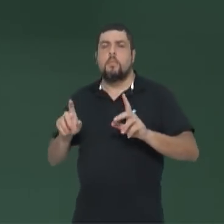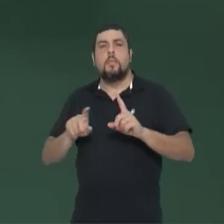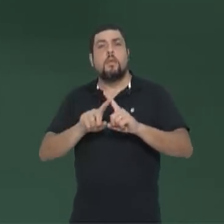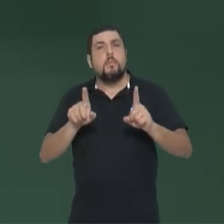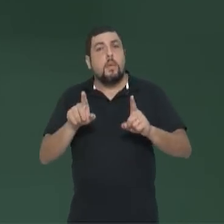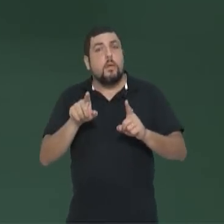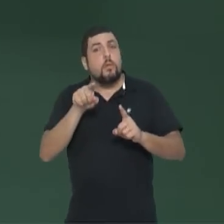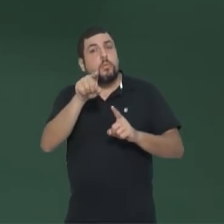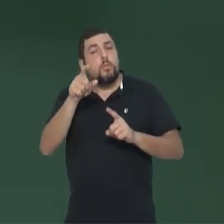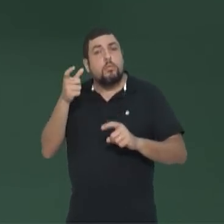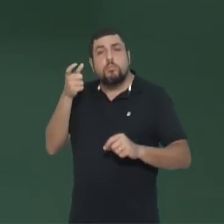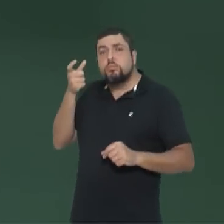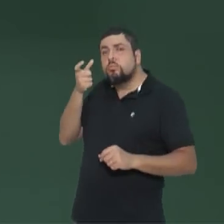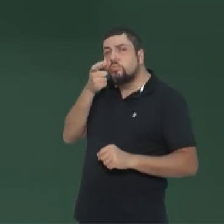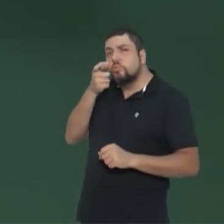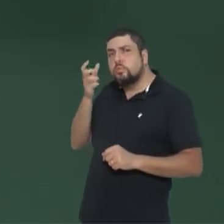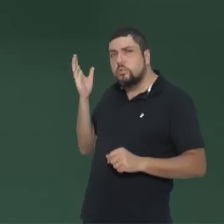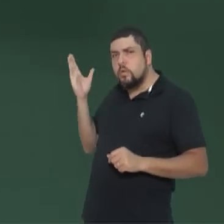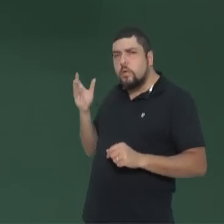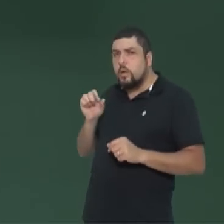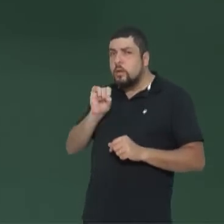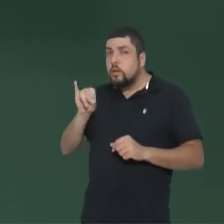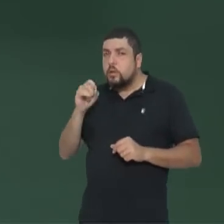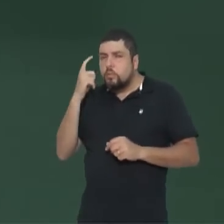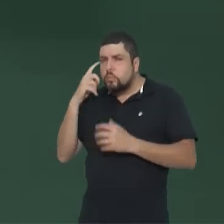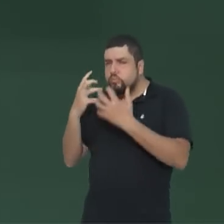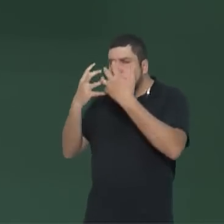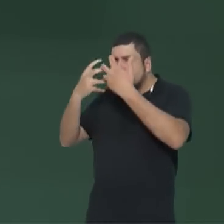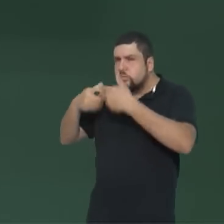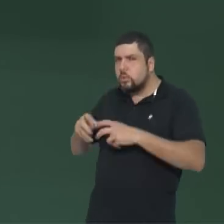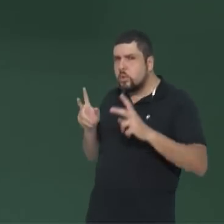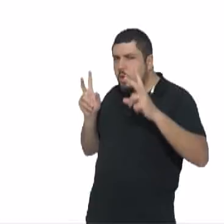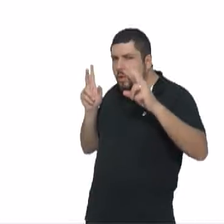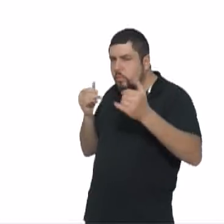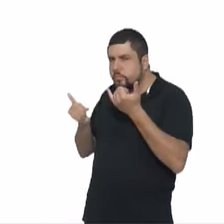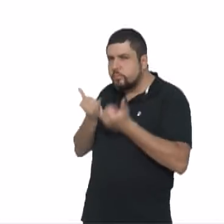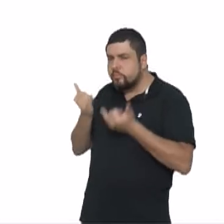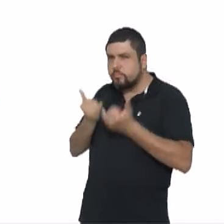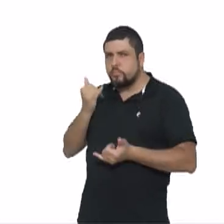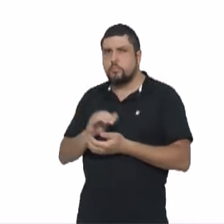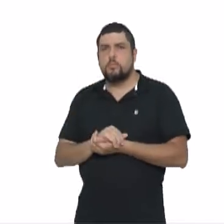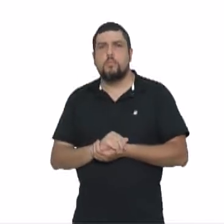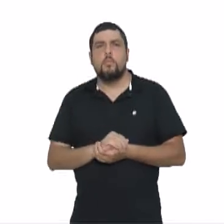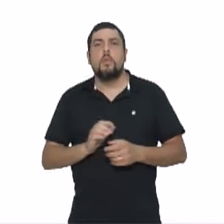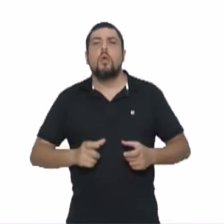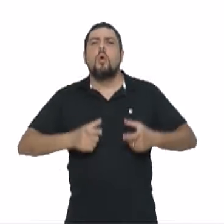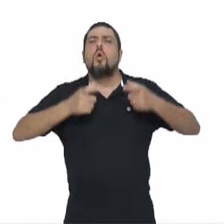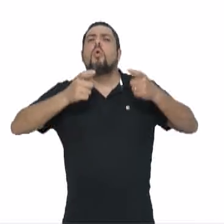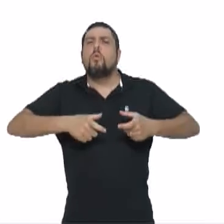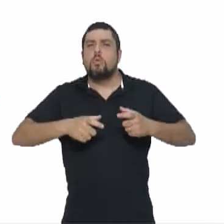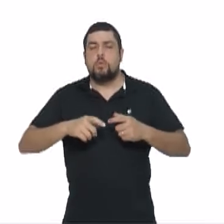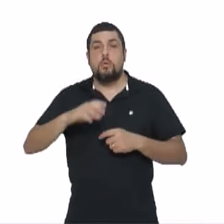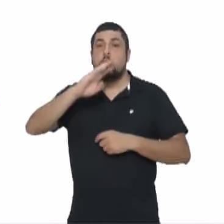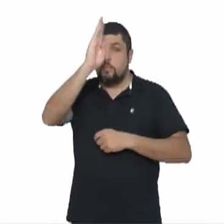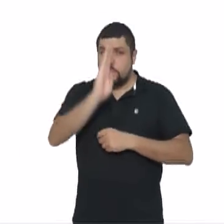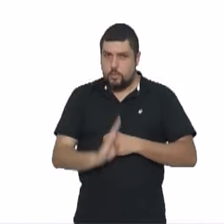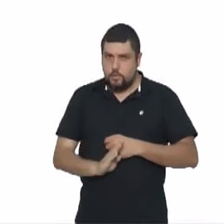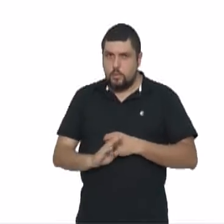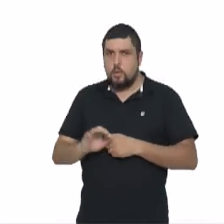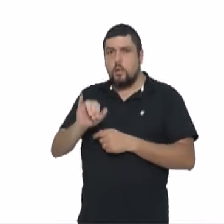vão vendo se vocês estão seguindo essa linha de raciocínio. Onde? No Brasil, eu estou falando sobre o IBAMA, né?